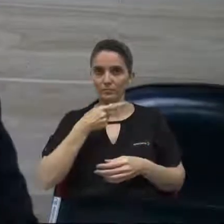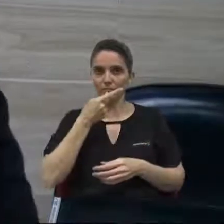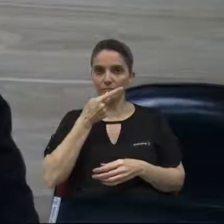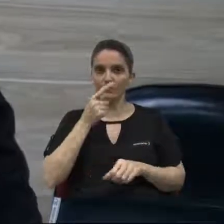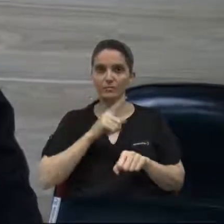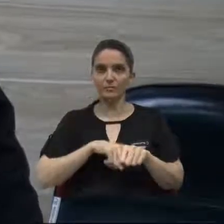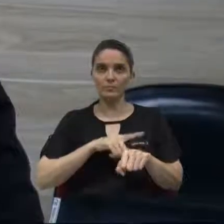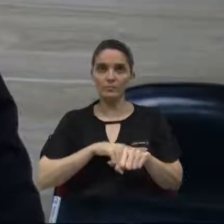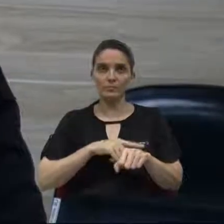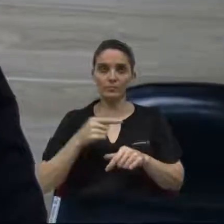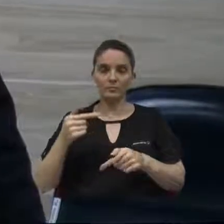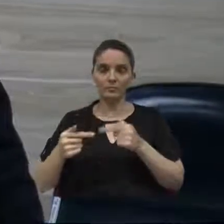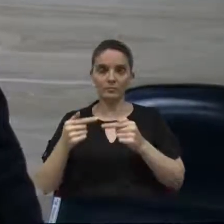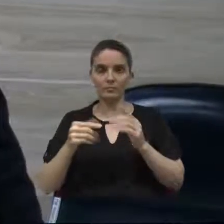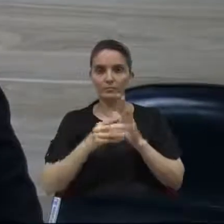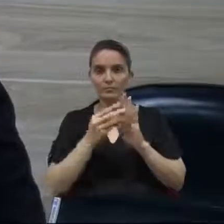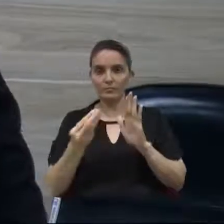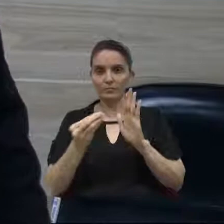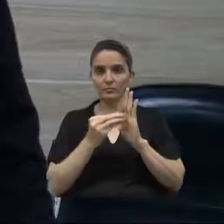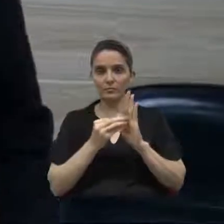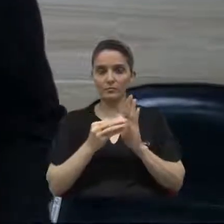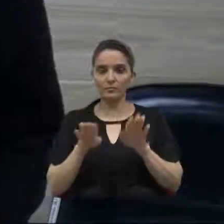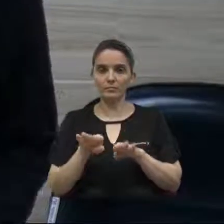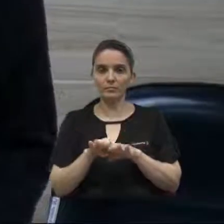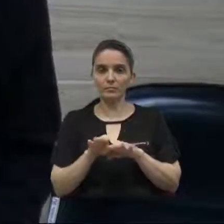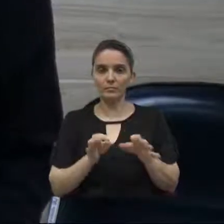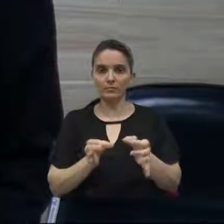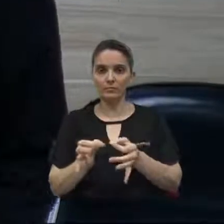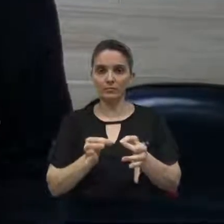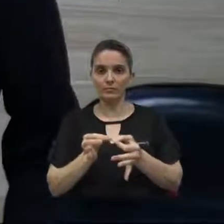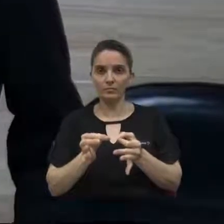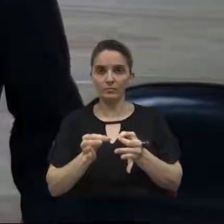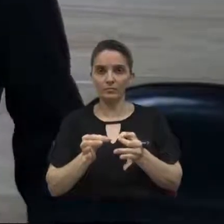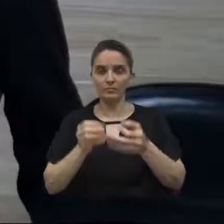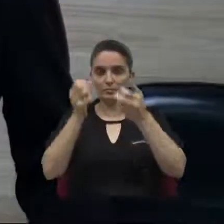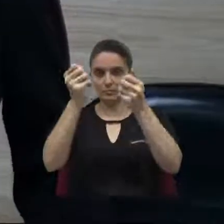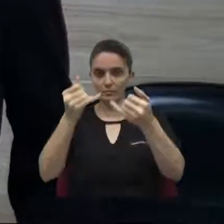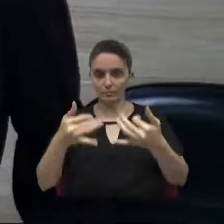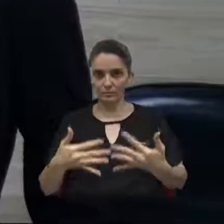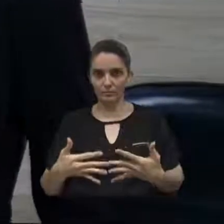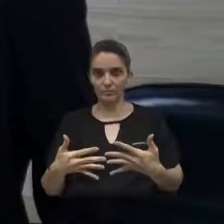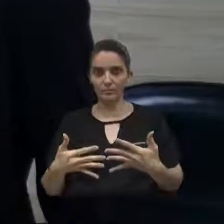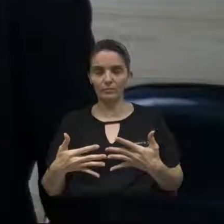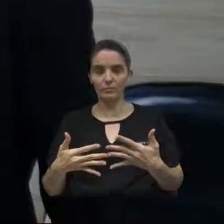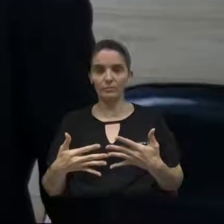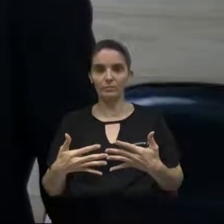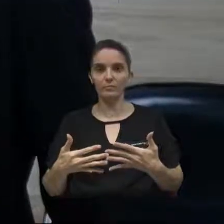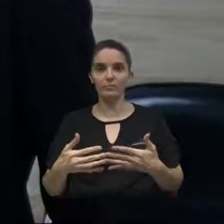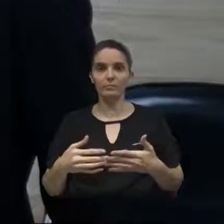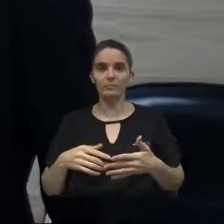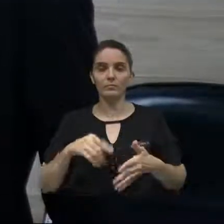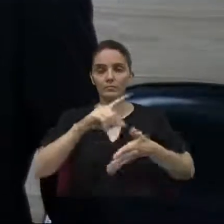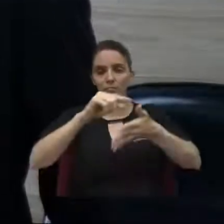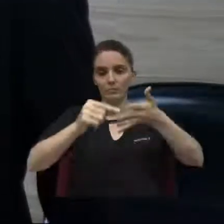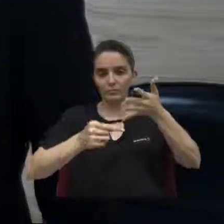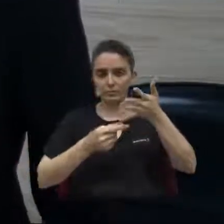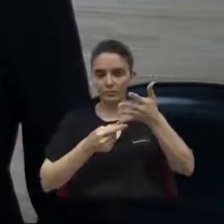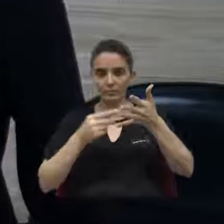da discussão da emenda quanto do projeto para colocar alguns pontos que acho necessário que os vereadores